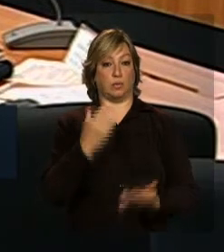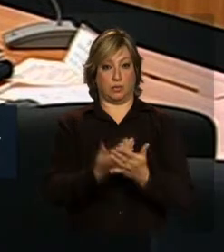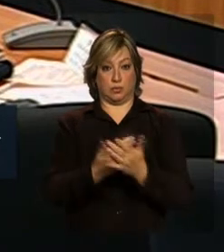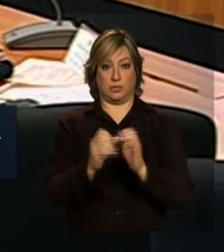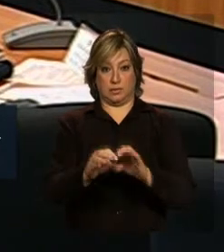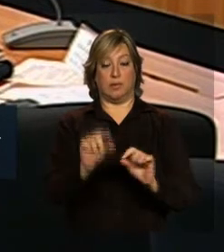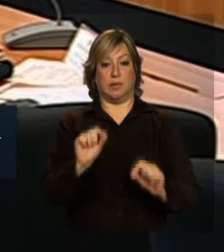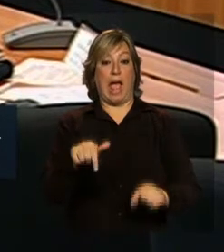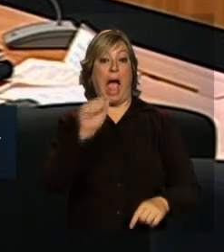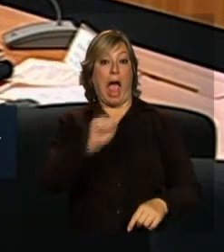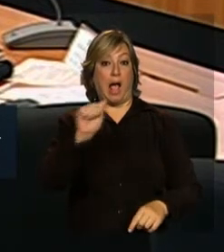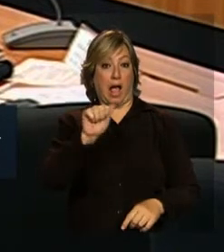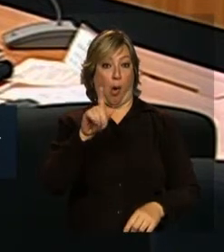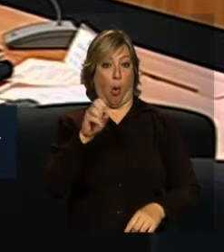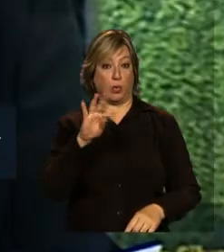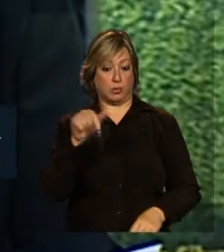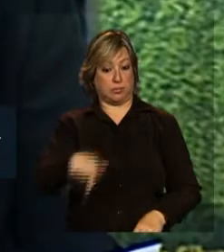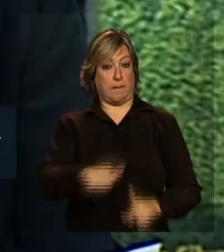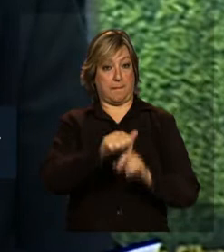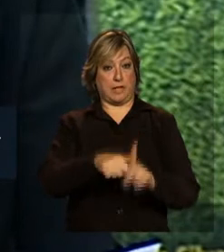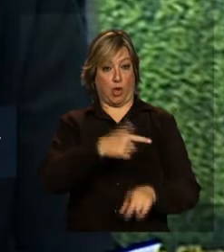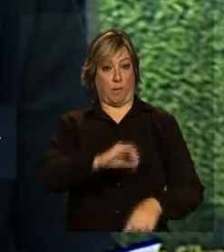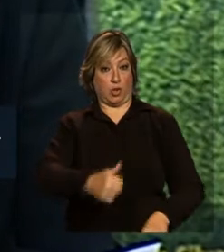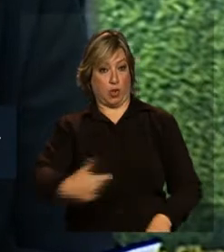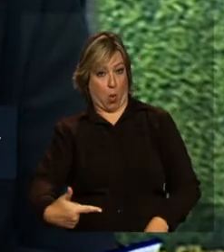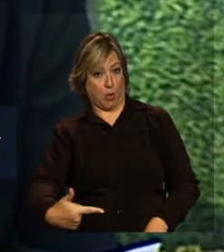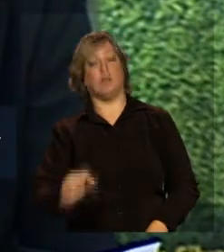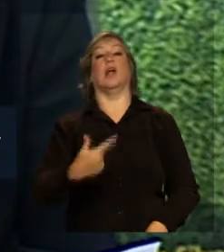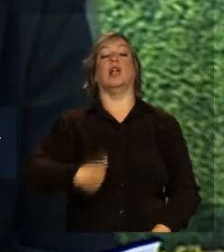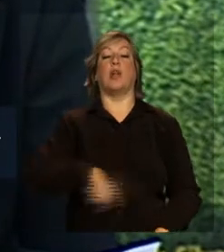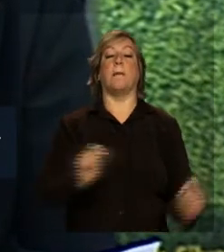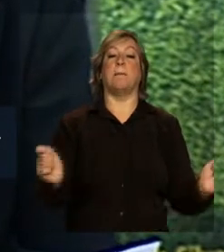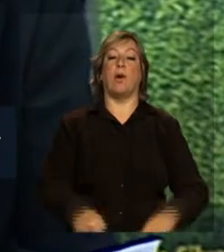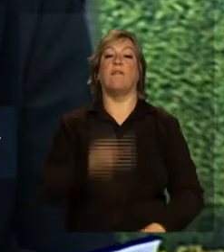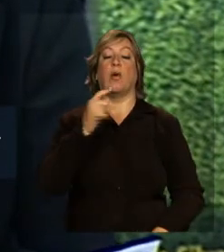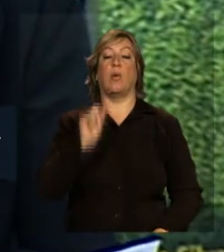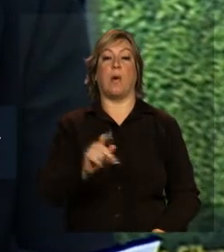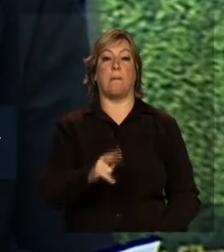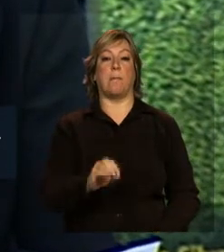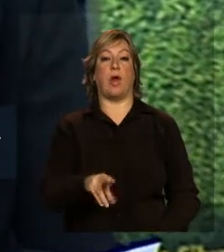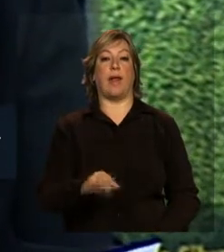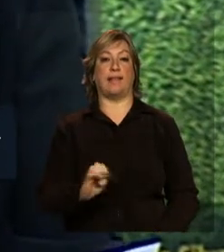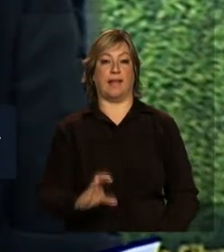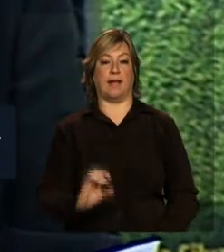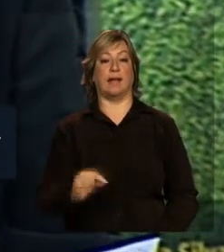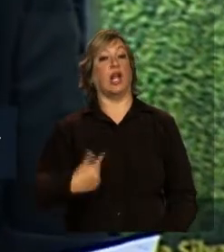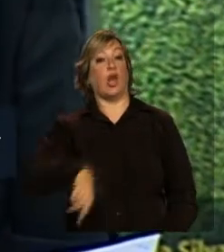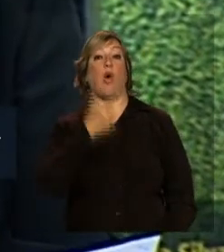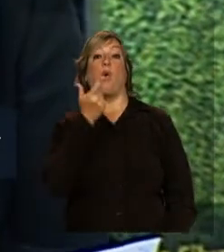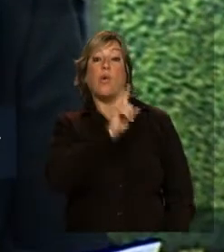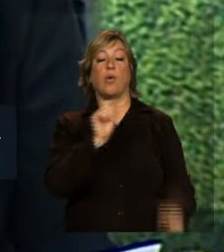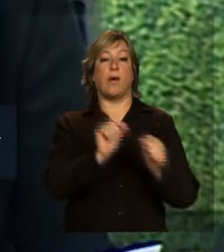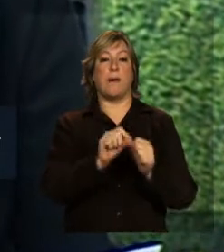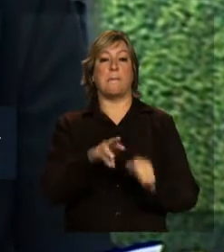agosto, portanto, neste mês de 2012, nós podemos dizer que no Pronatec nós atingimos